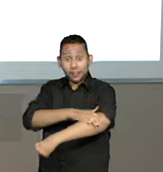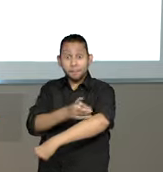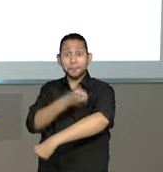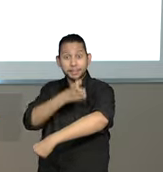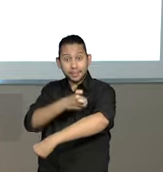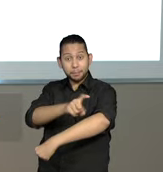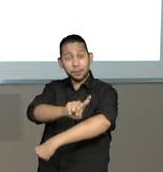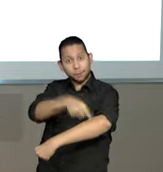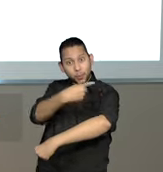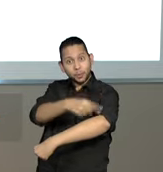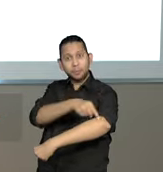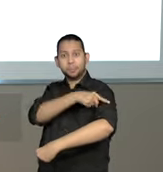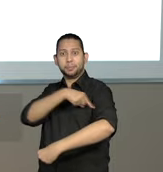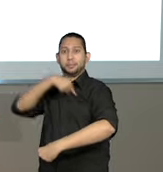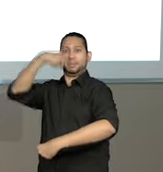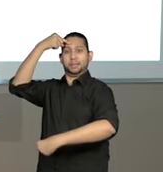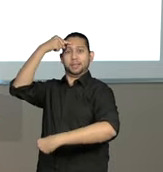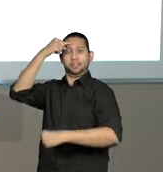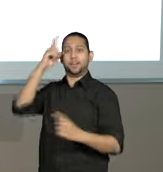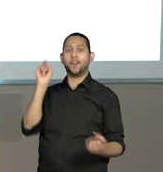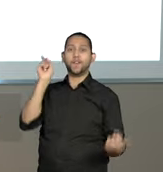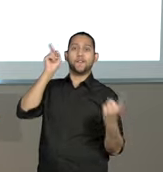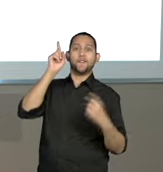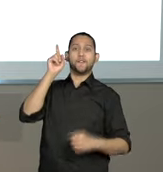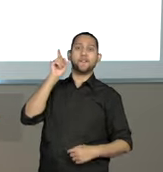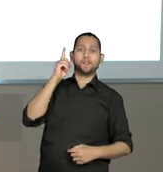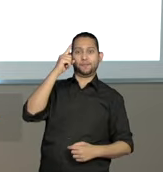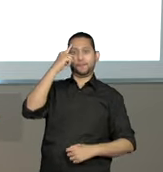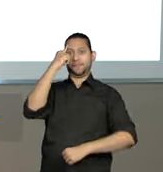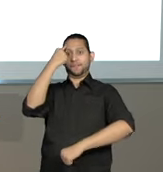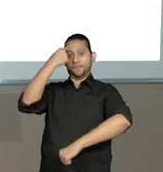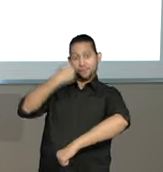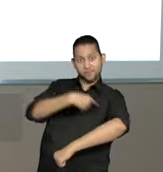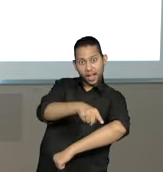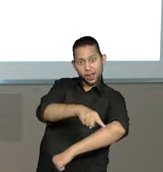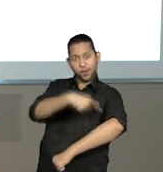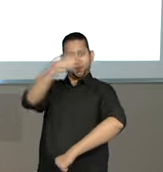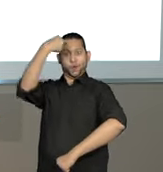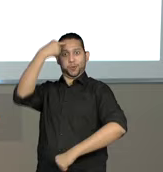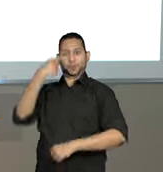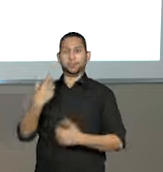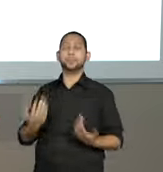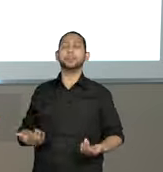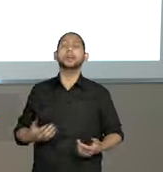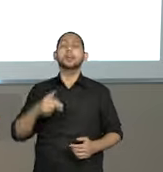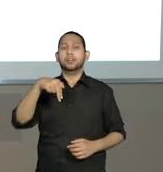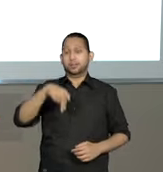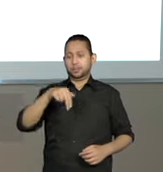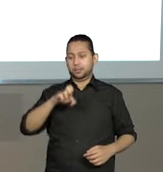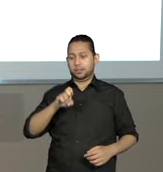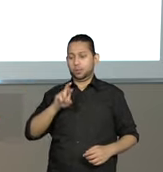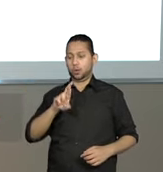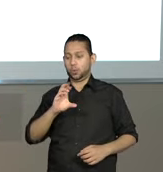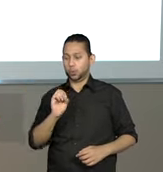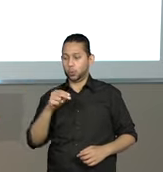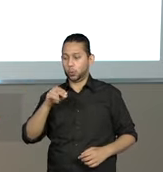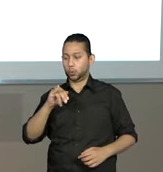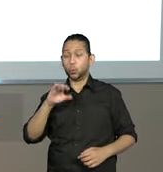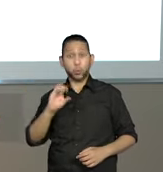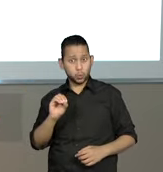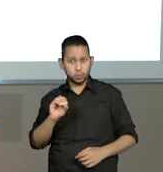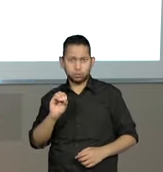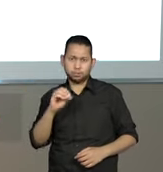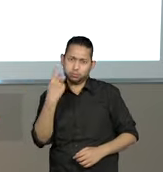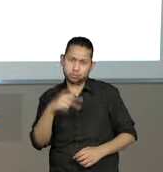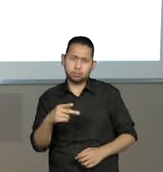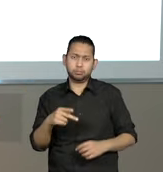lá primeiro de neurônios. Neurônio é a unidade básica do sistema nervoso. Você tem